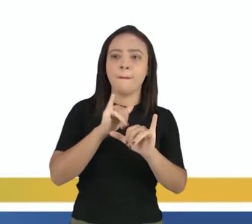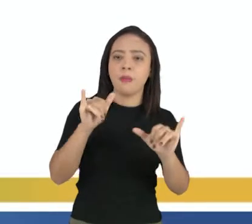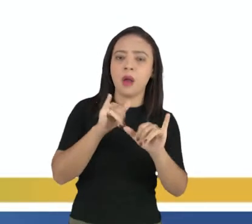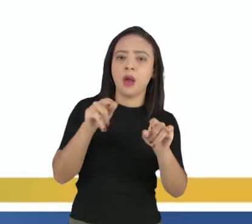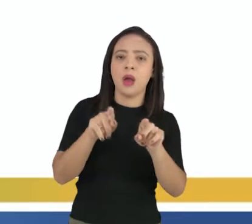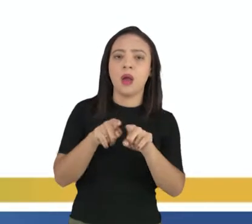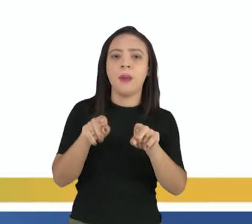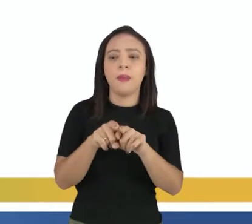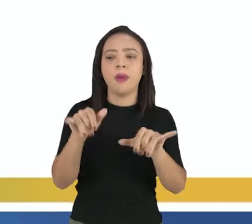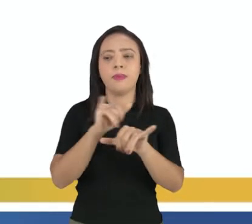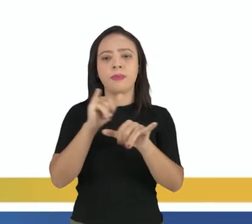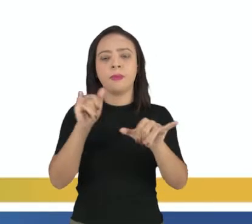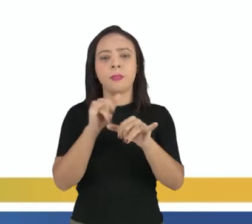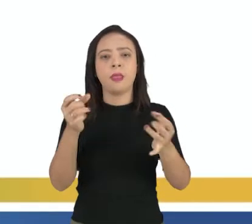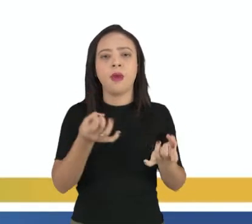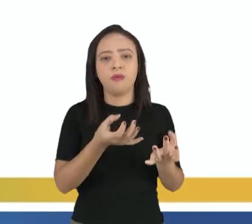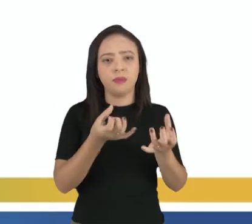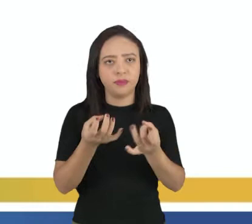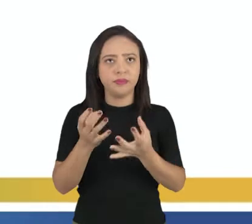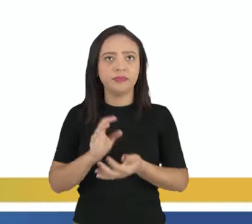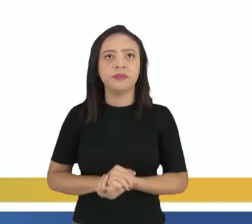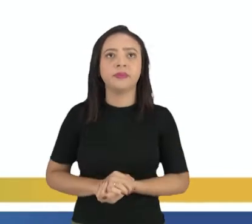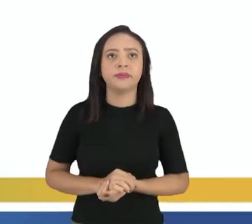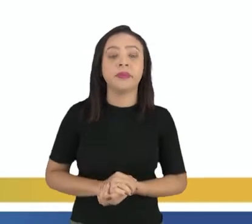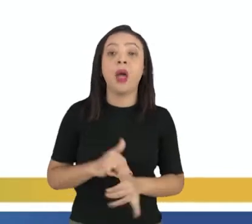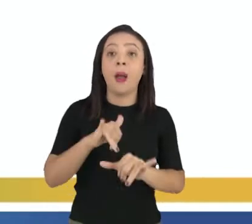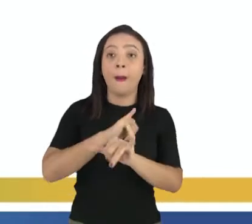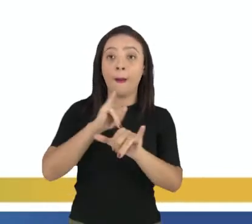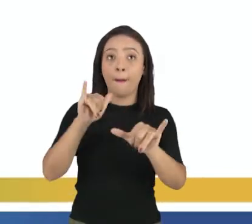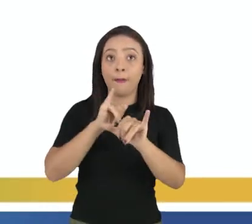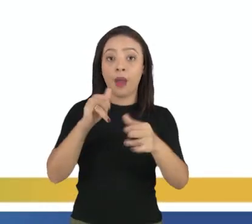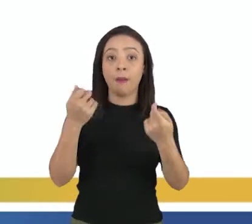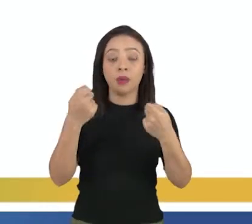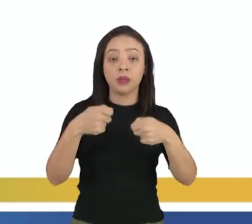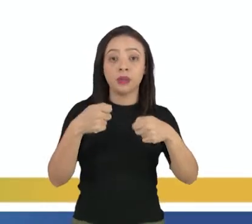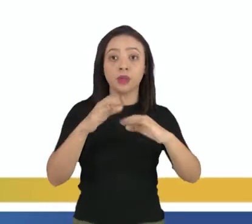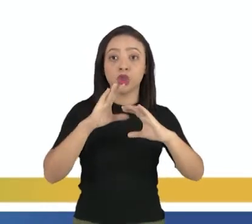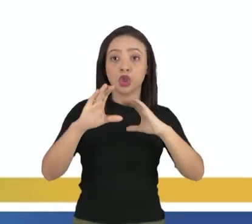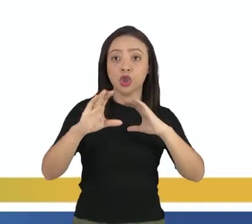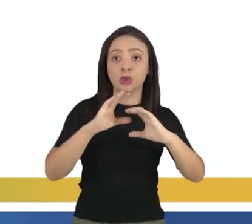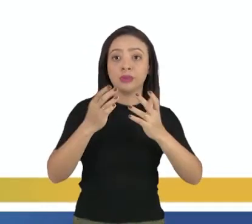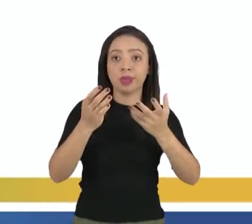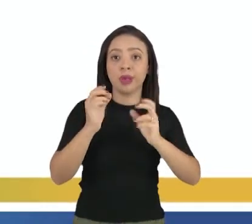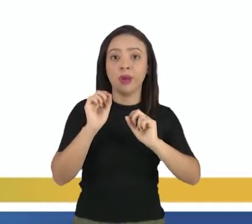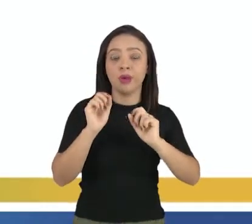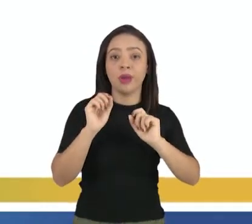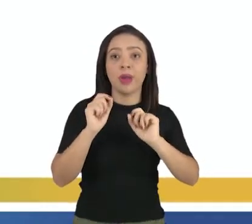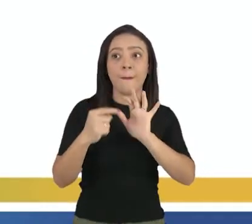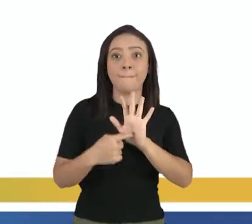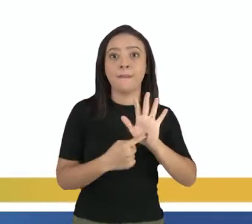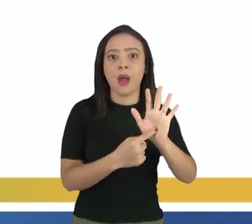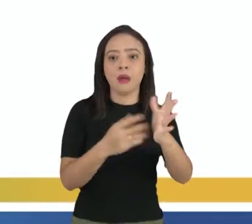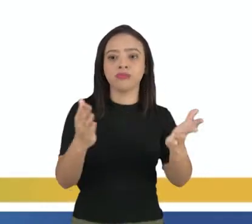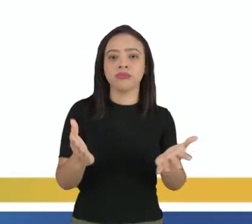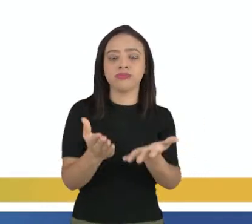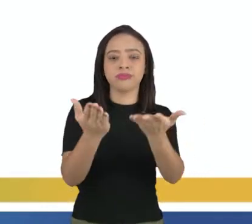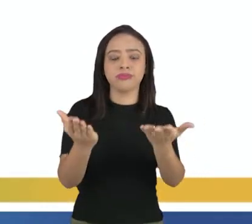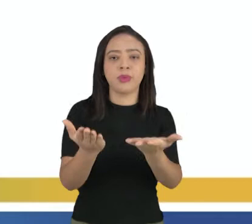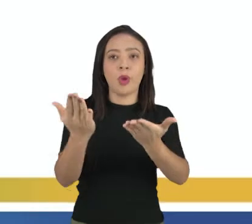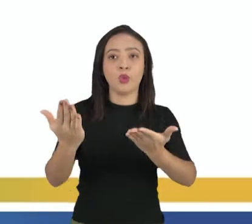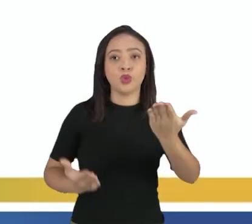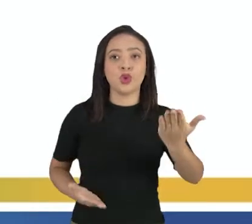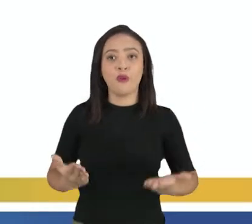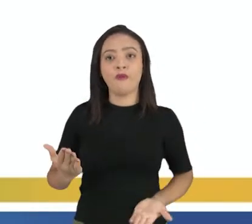que é publicidade? A publicidade é a forma de comunicação que busca promover algum serviço